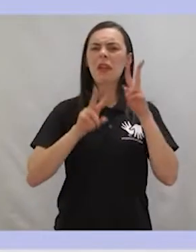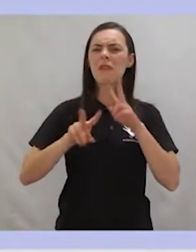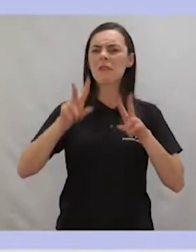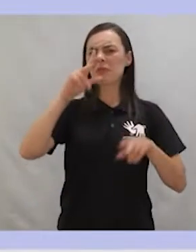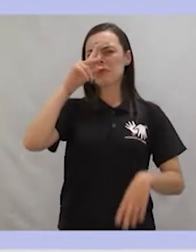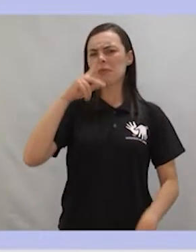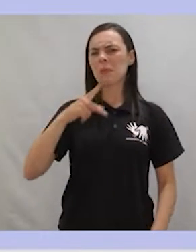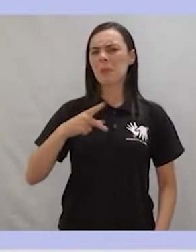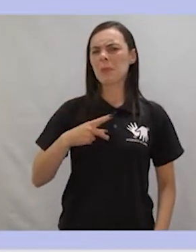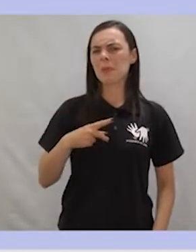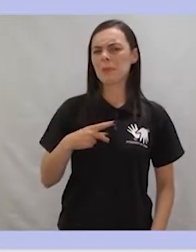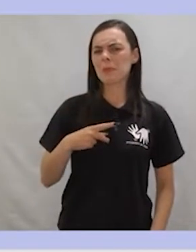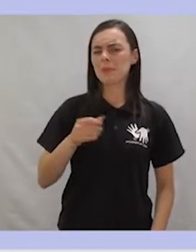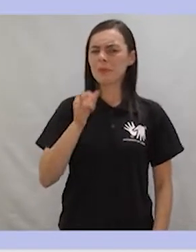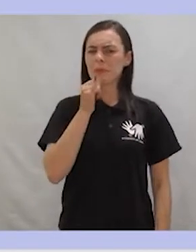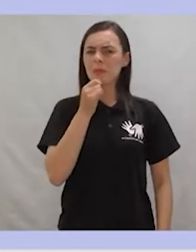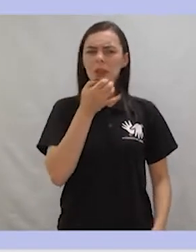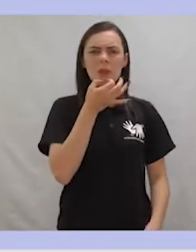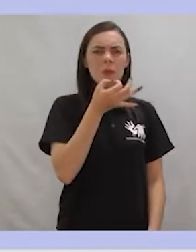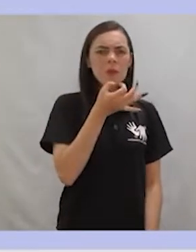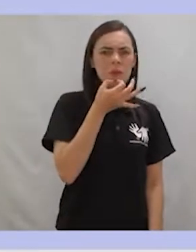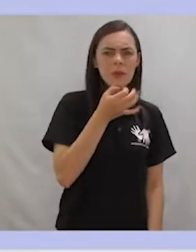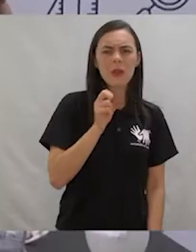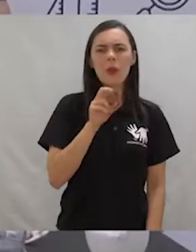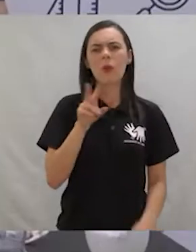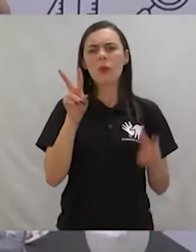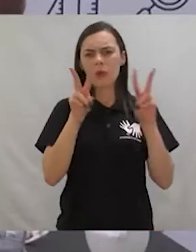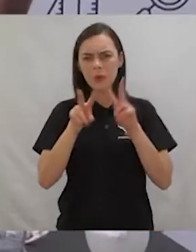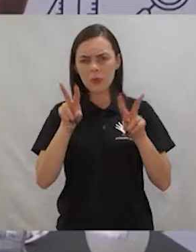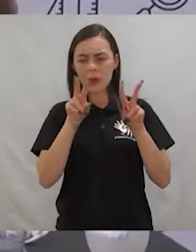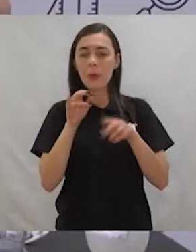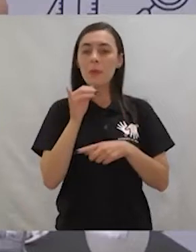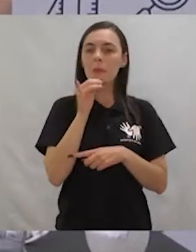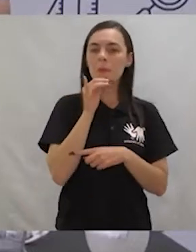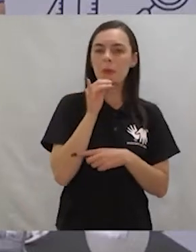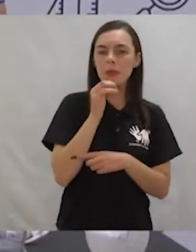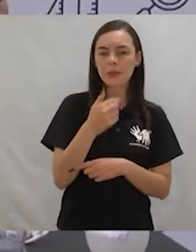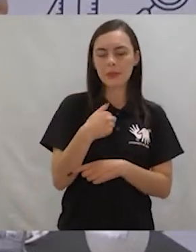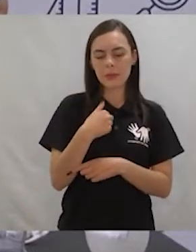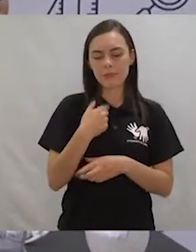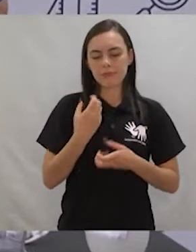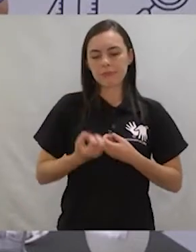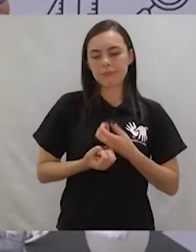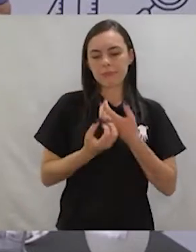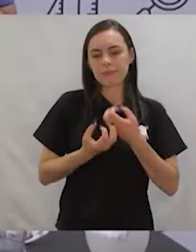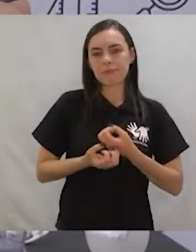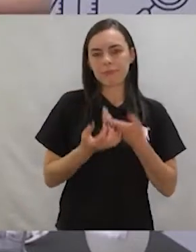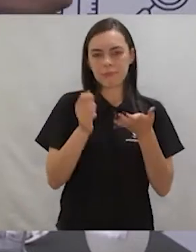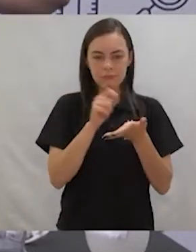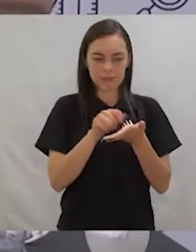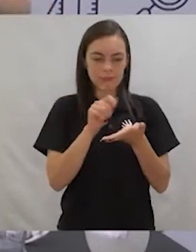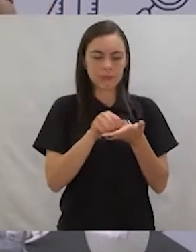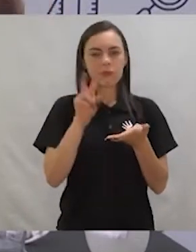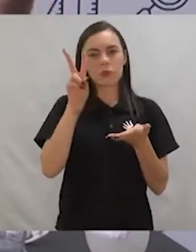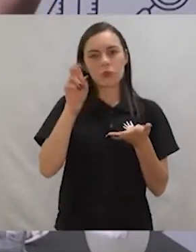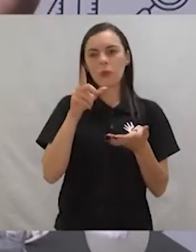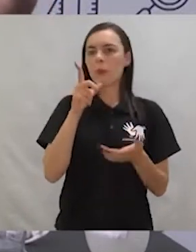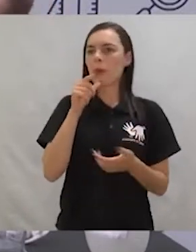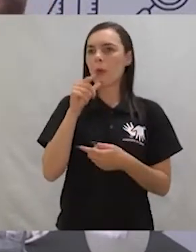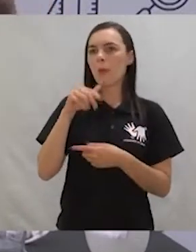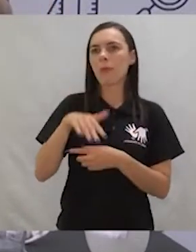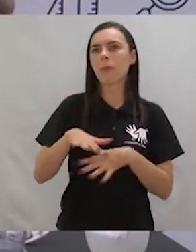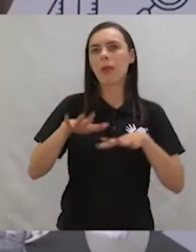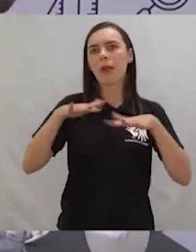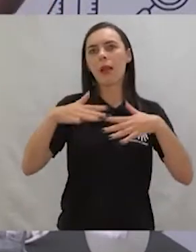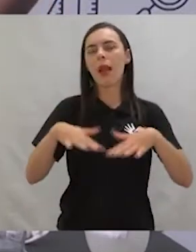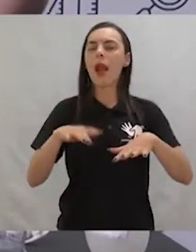seriam essas visões pessoais? Cada um tem uma visão de algo que ela está vendo. Por exemplo, se eu for fazer uma poesia sobre o mar.